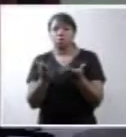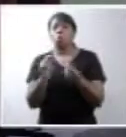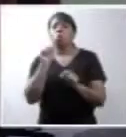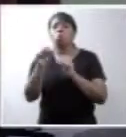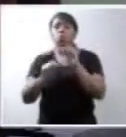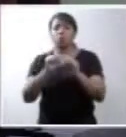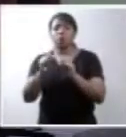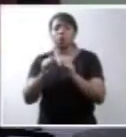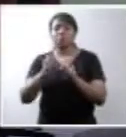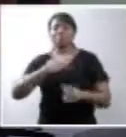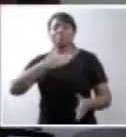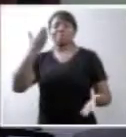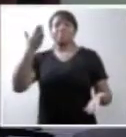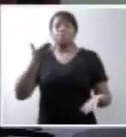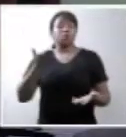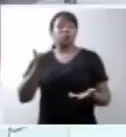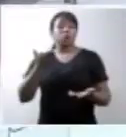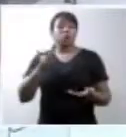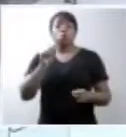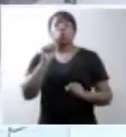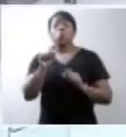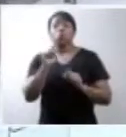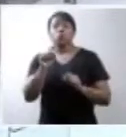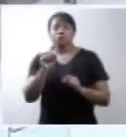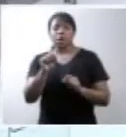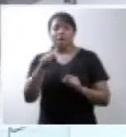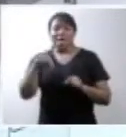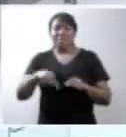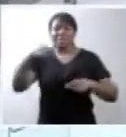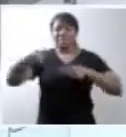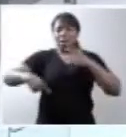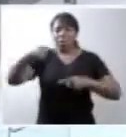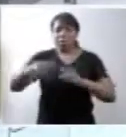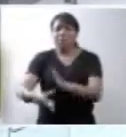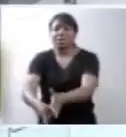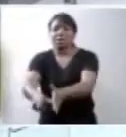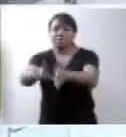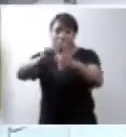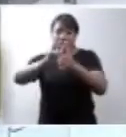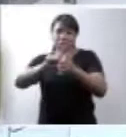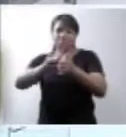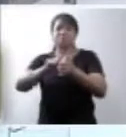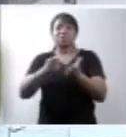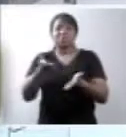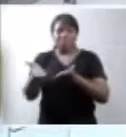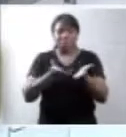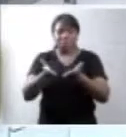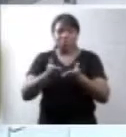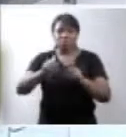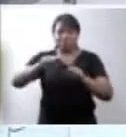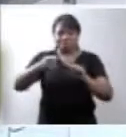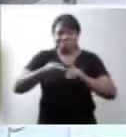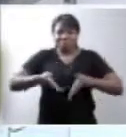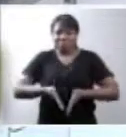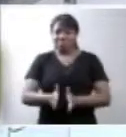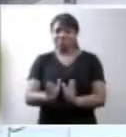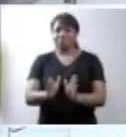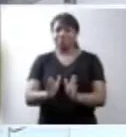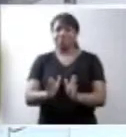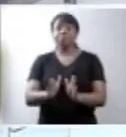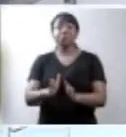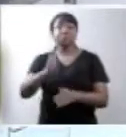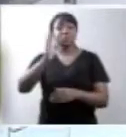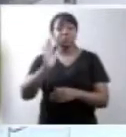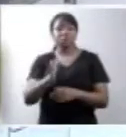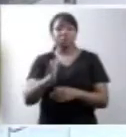que nos surpreende é que justamente o debate sobre a antecipação terapêutica do parto